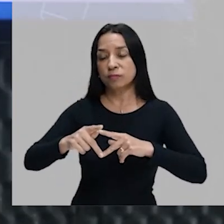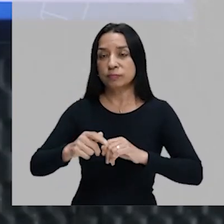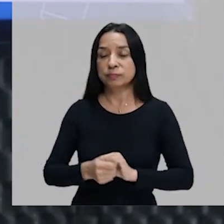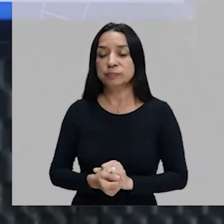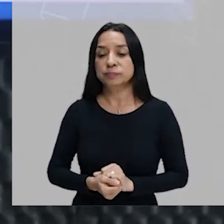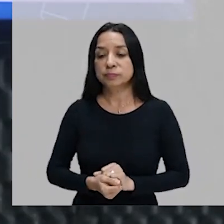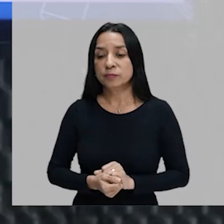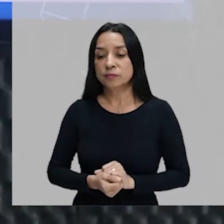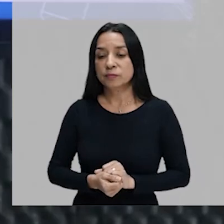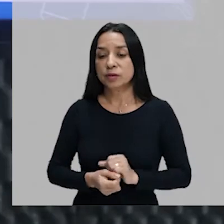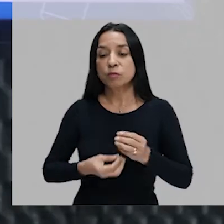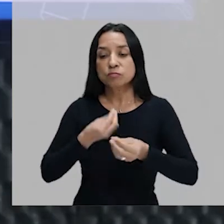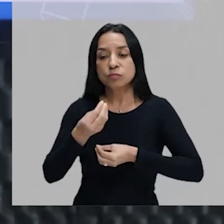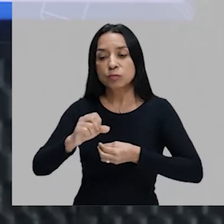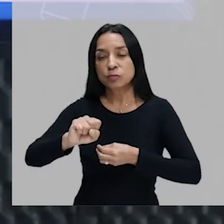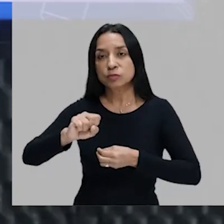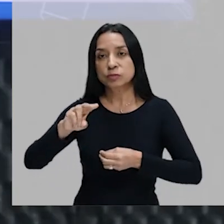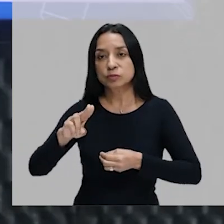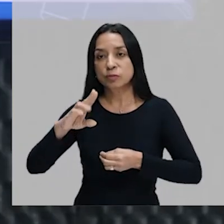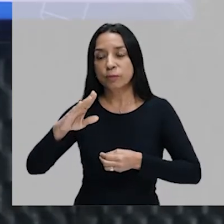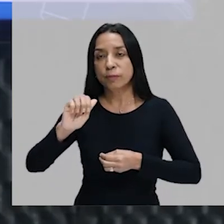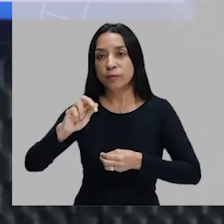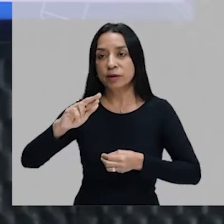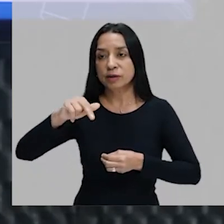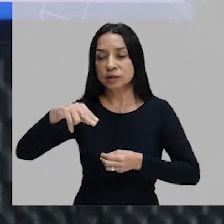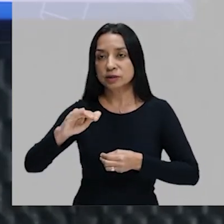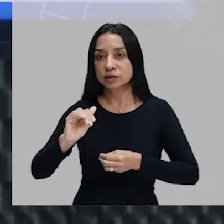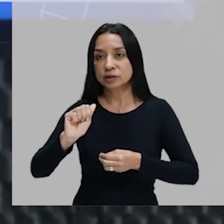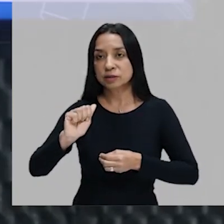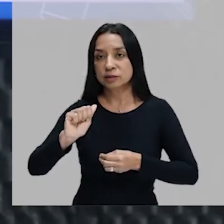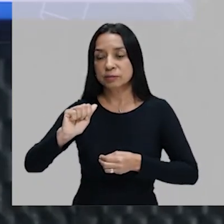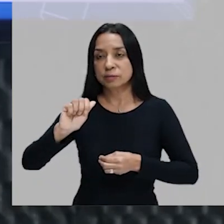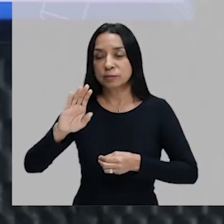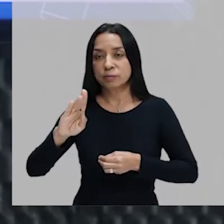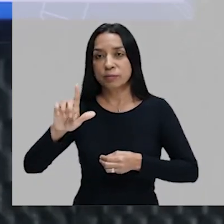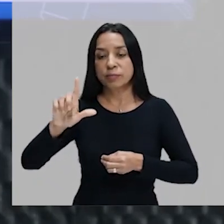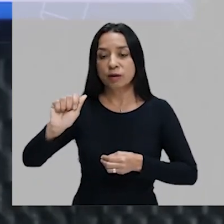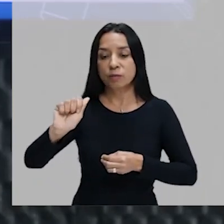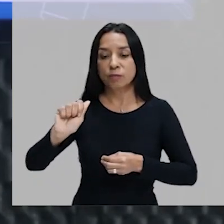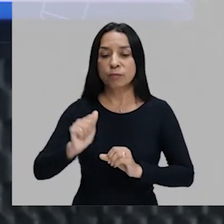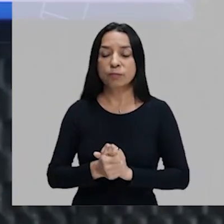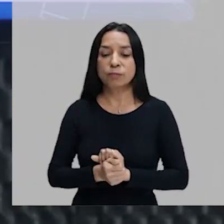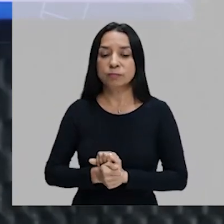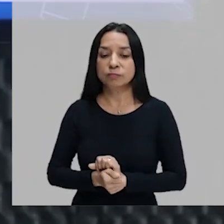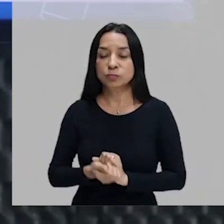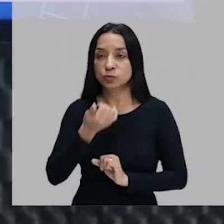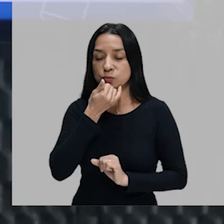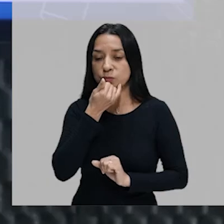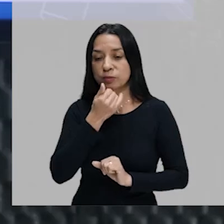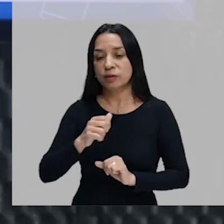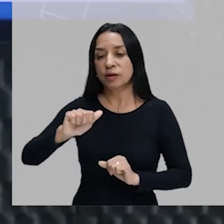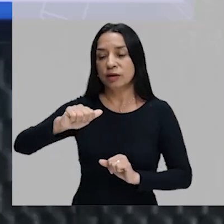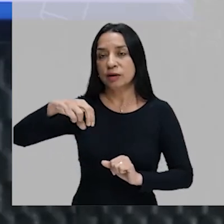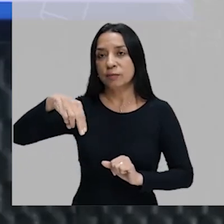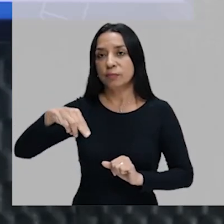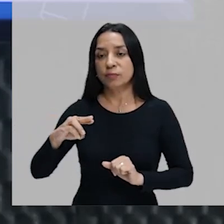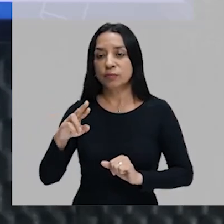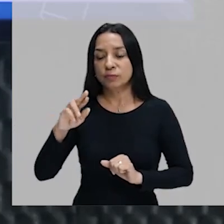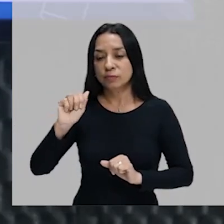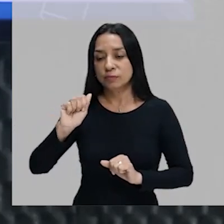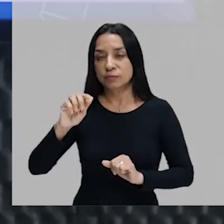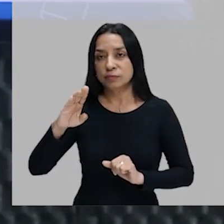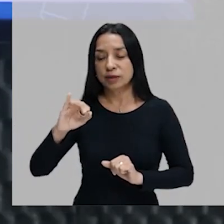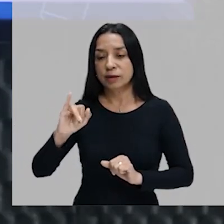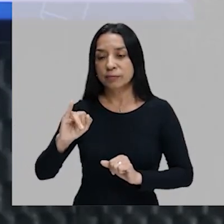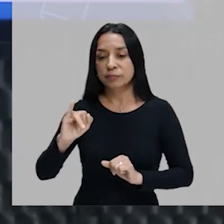exemplo, Assurbanipal, Hammurabi, por exemplo, do primeiro império da Babilônia, ele era um